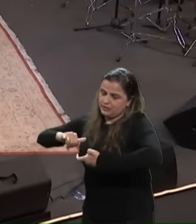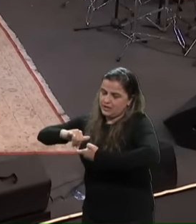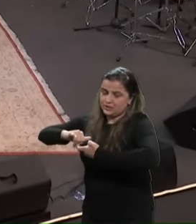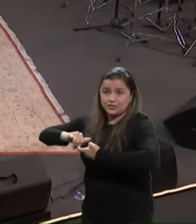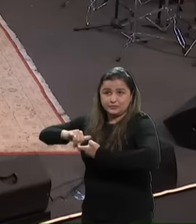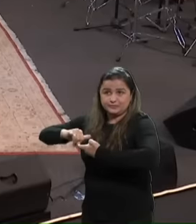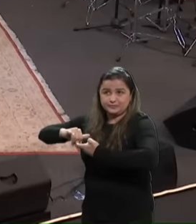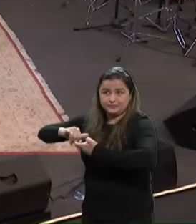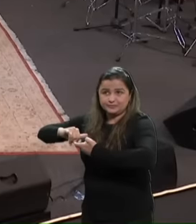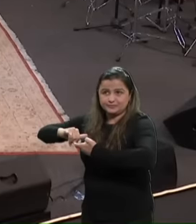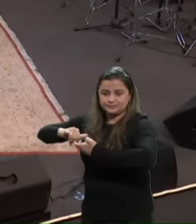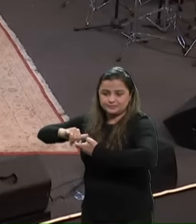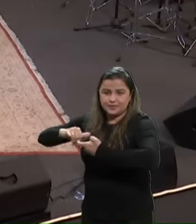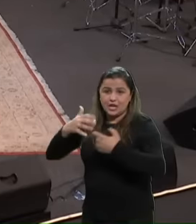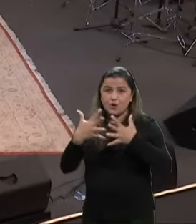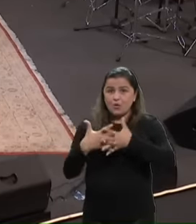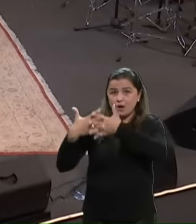E esse caminhão pequeno